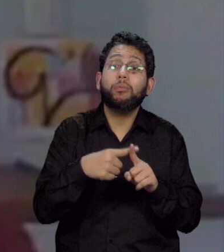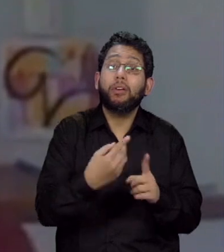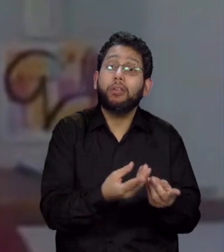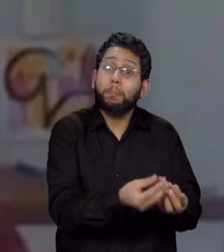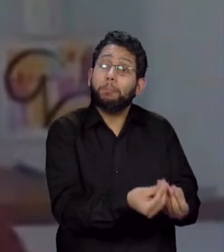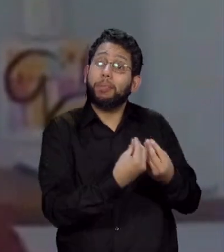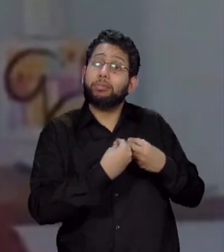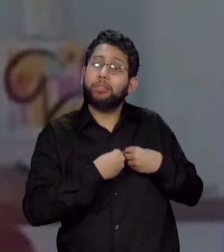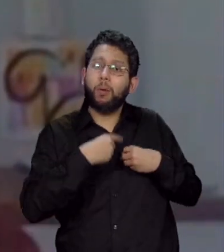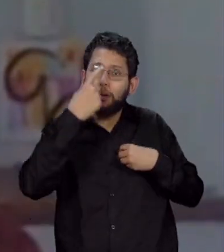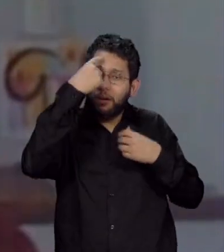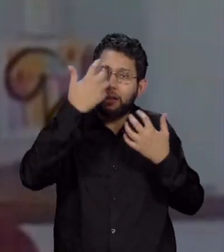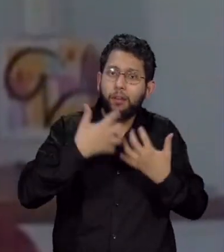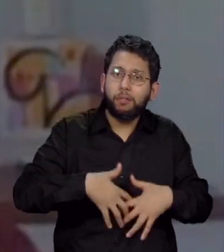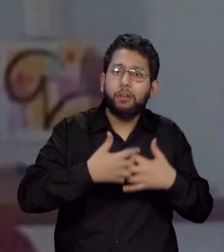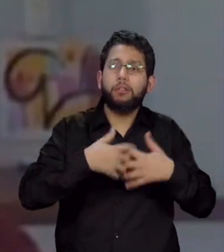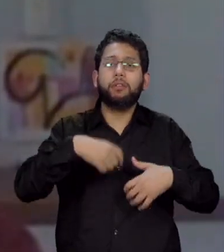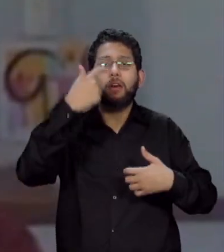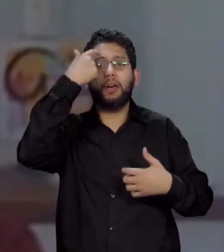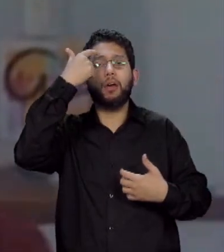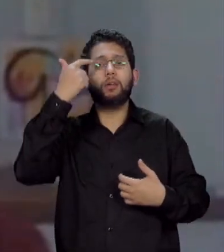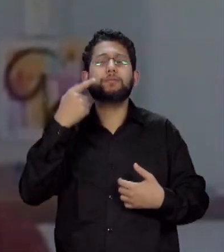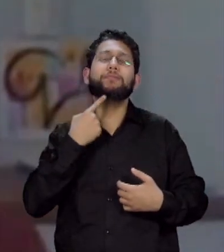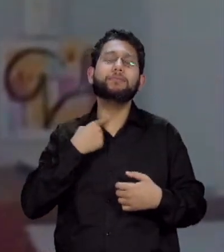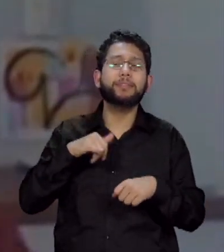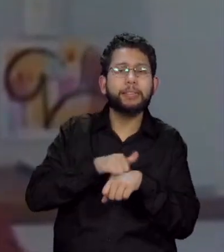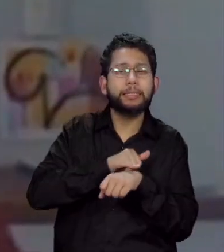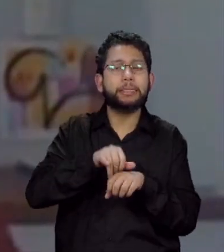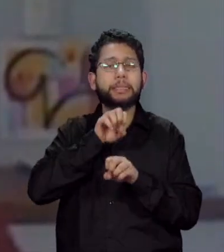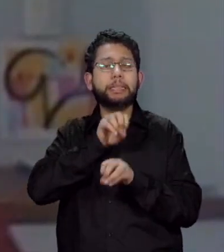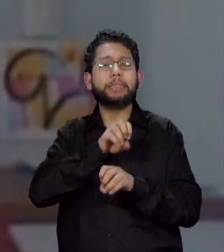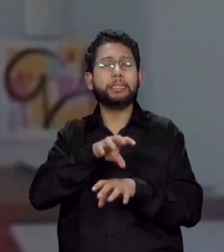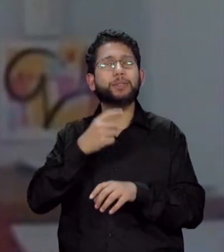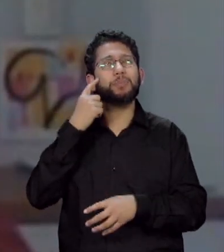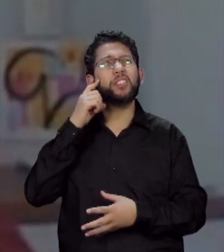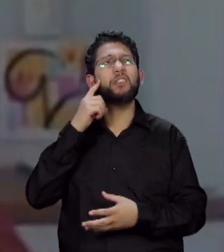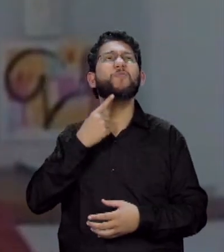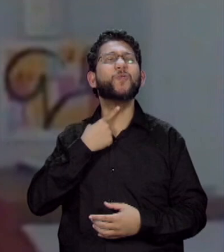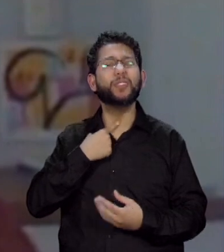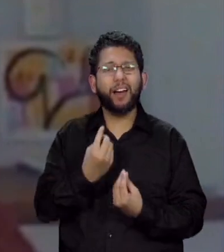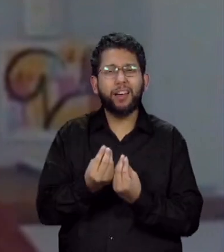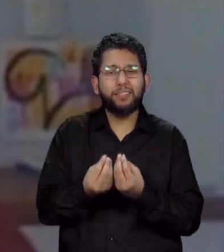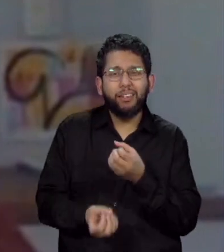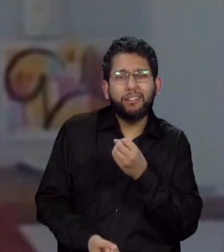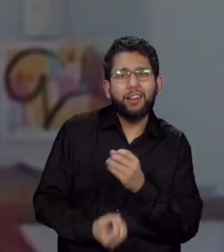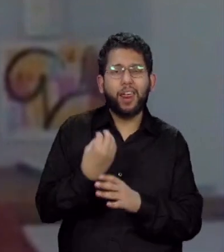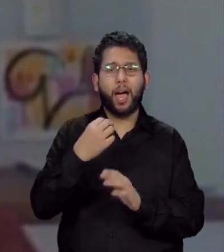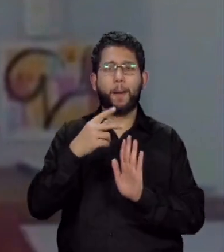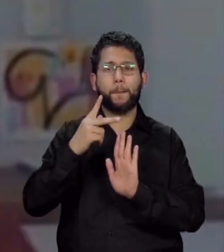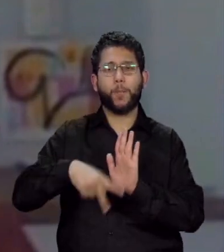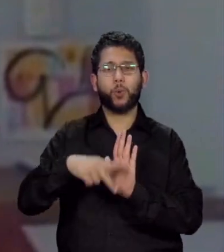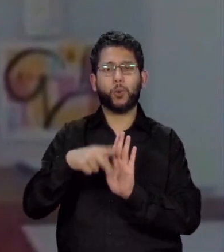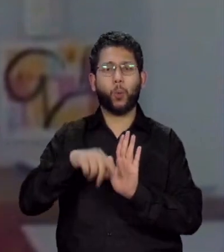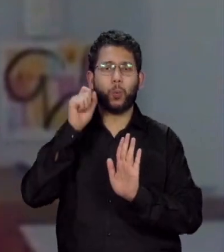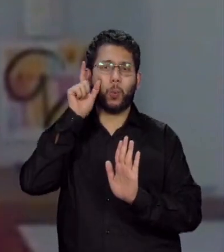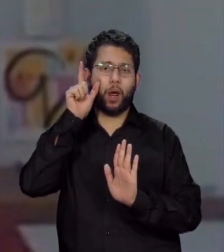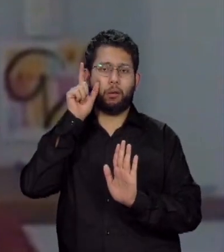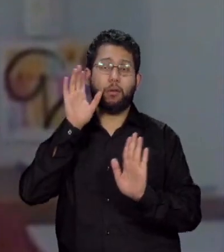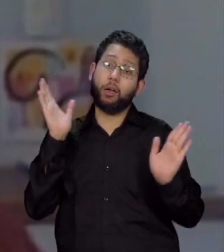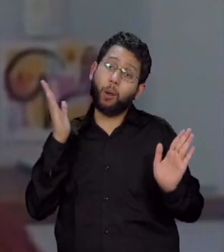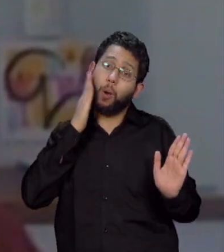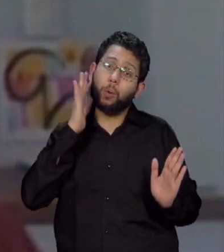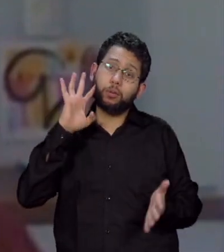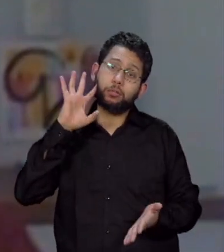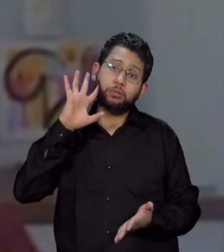de ensino, de projetos de extensão, fazer projetos culturais. E aí, nesse momento, eu decidi que era isso que eu queria,